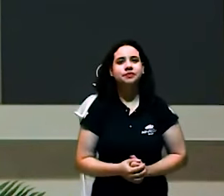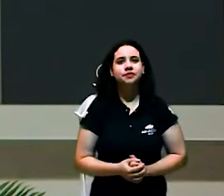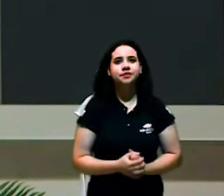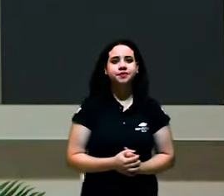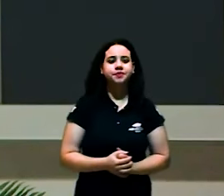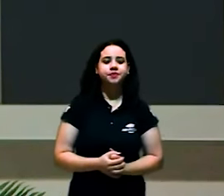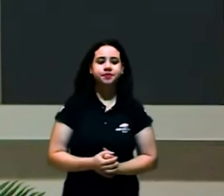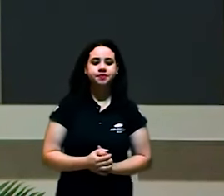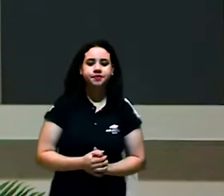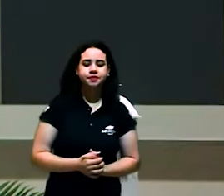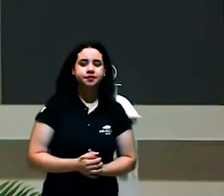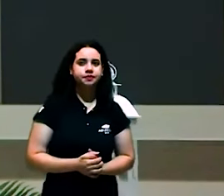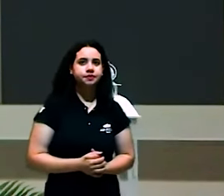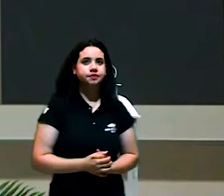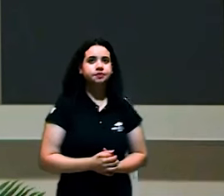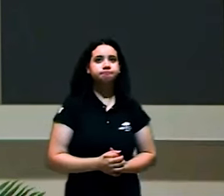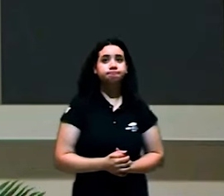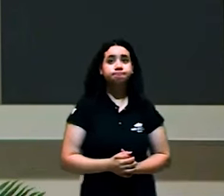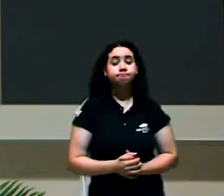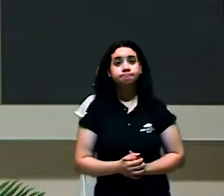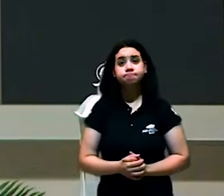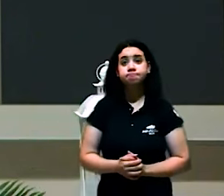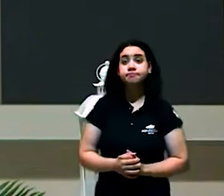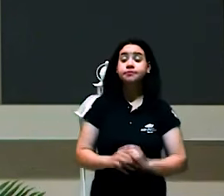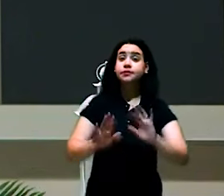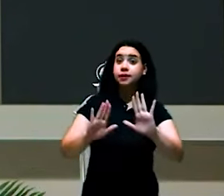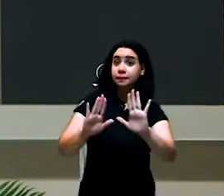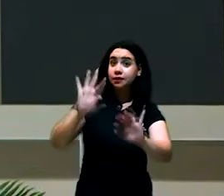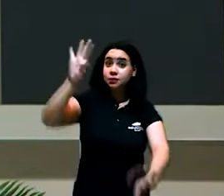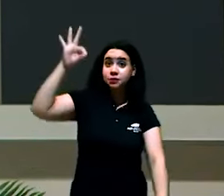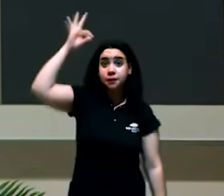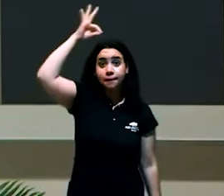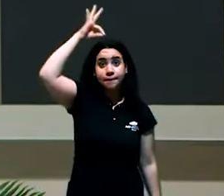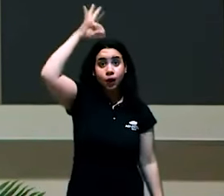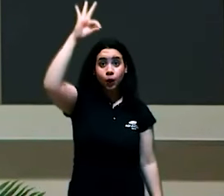Mas para que Ele te use, tu tem que ter identidade com Ele.